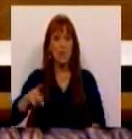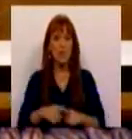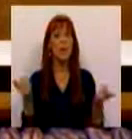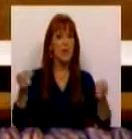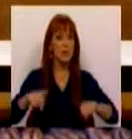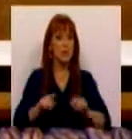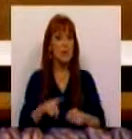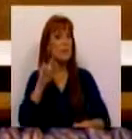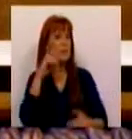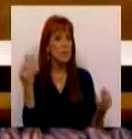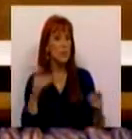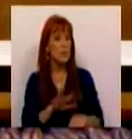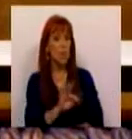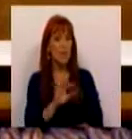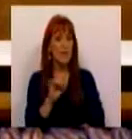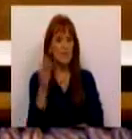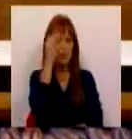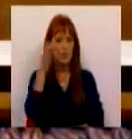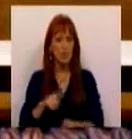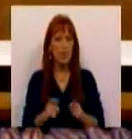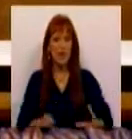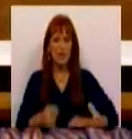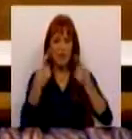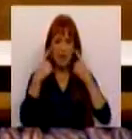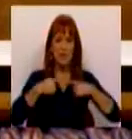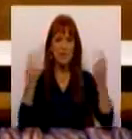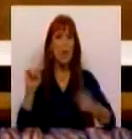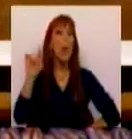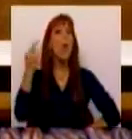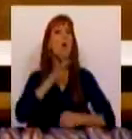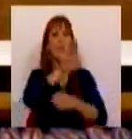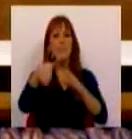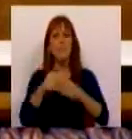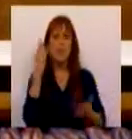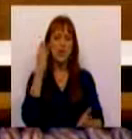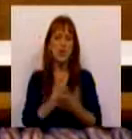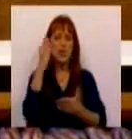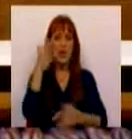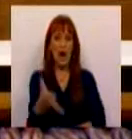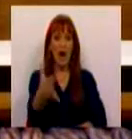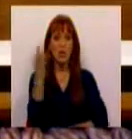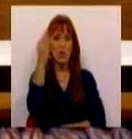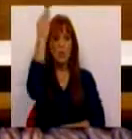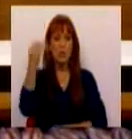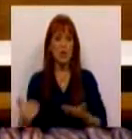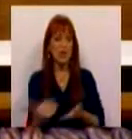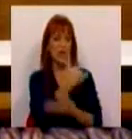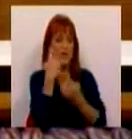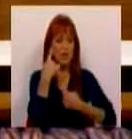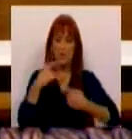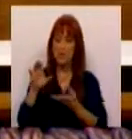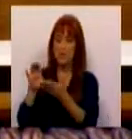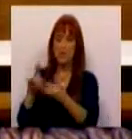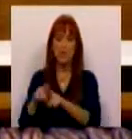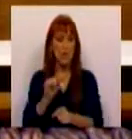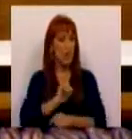Além disso, asseguram 46% do investimento público, apesar de participarem apenas 14% das receitas públicas